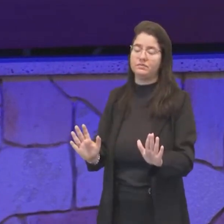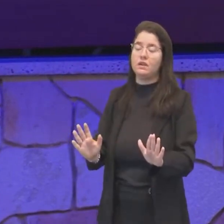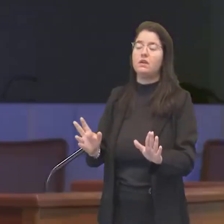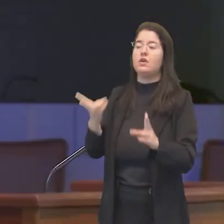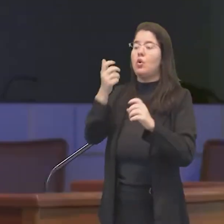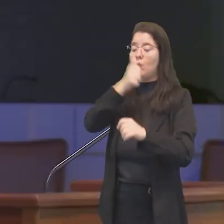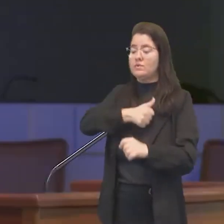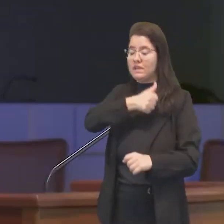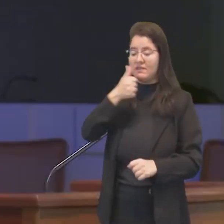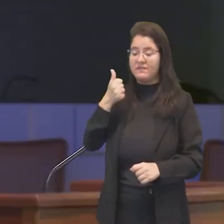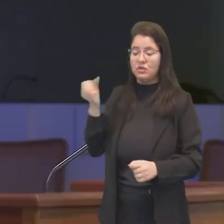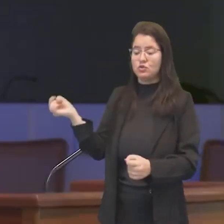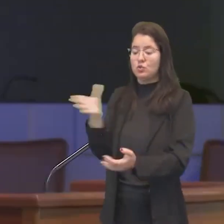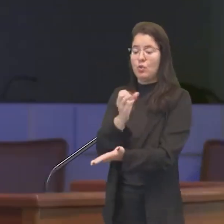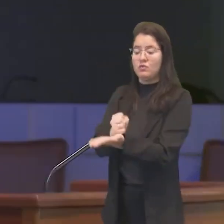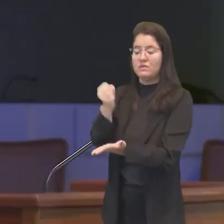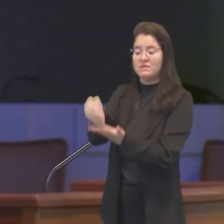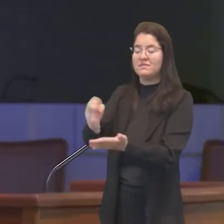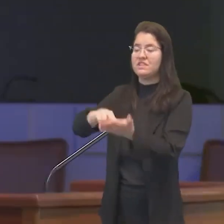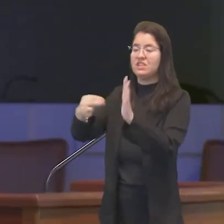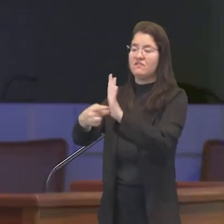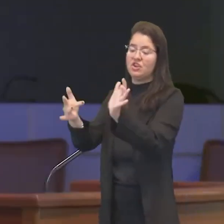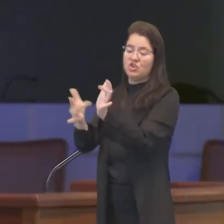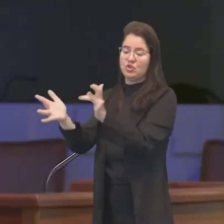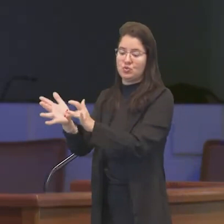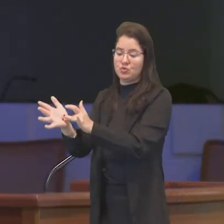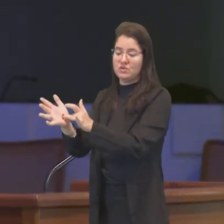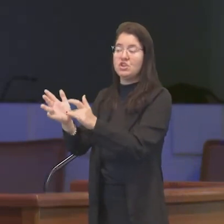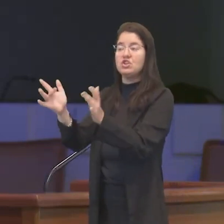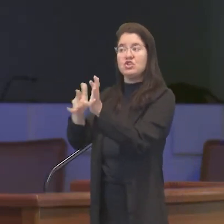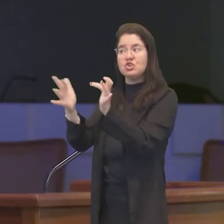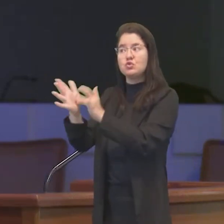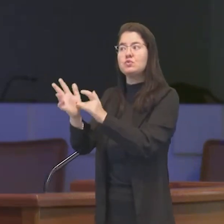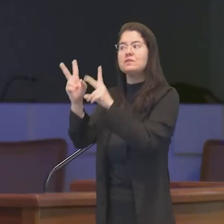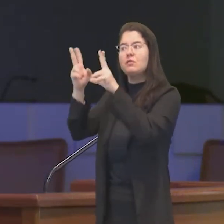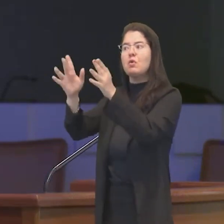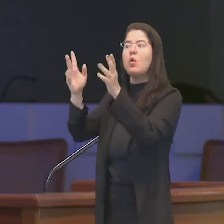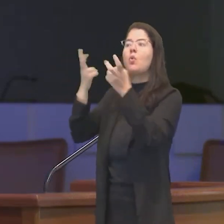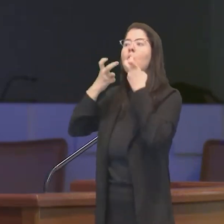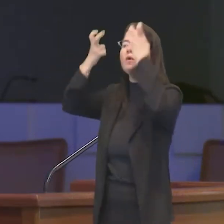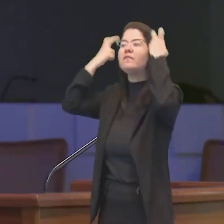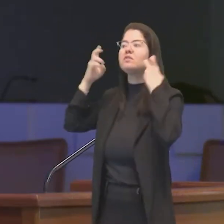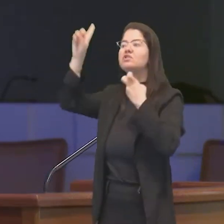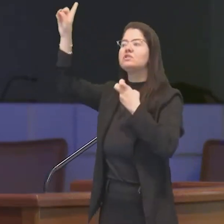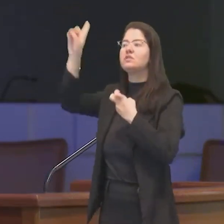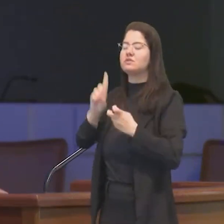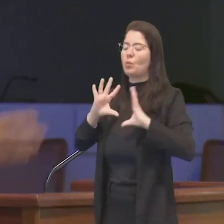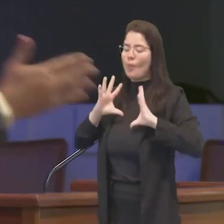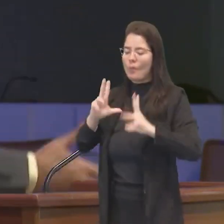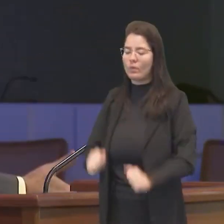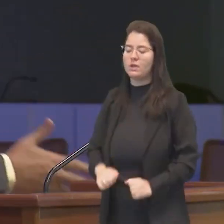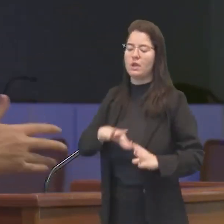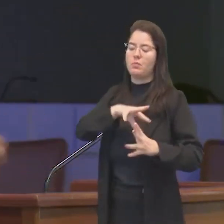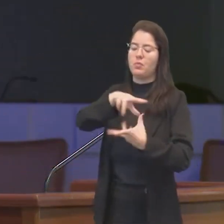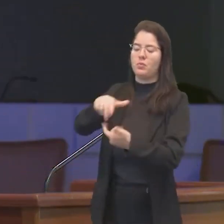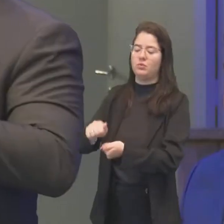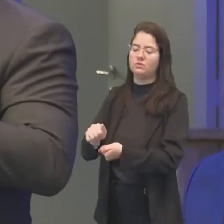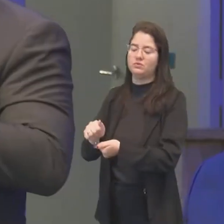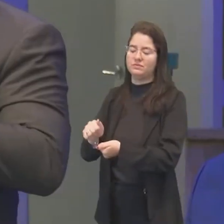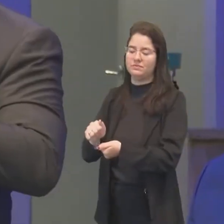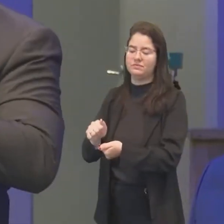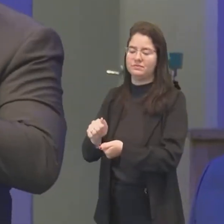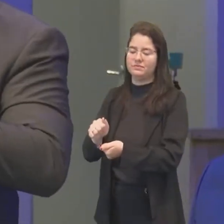Testamento é Cristo. Eis o Cordeiro de Deus que tira o pecado do mundo. O Novo Testamento começa com essa